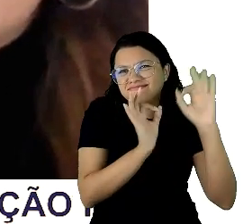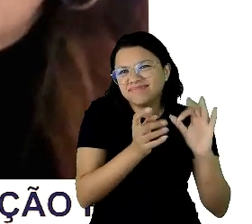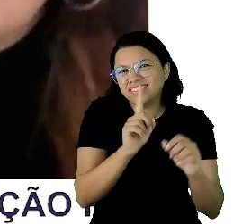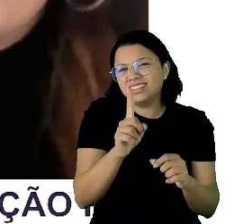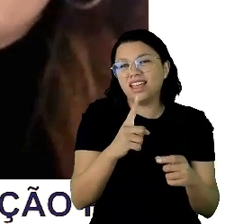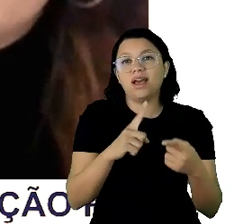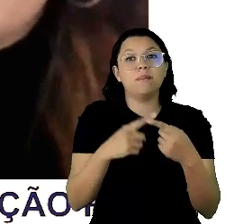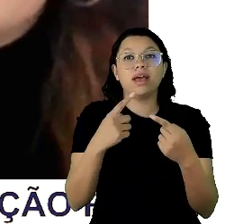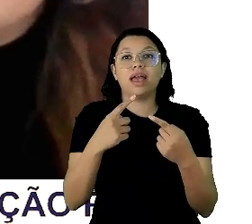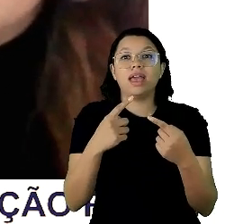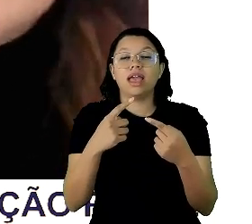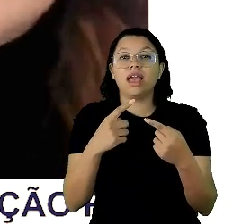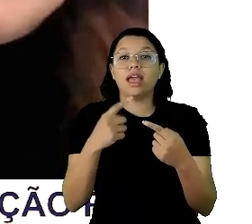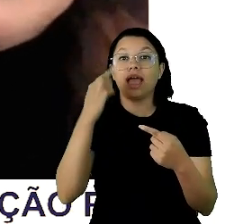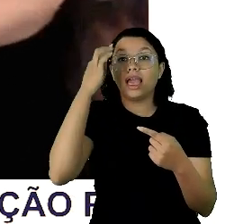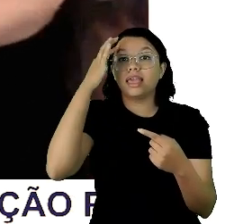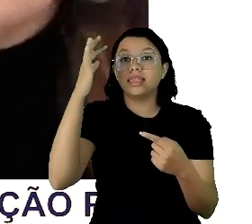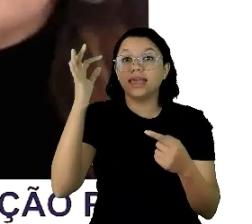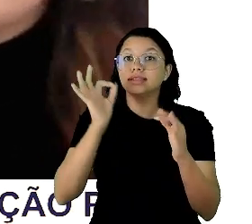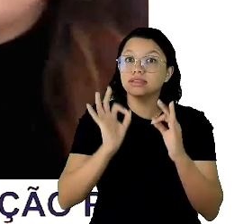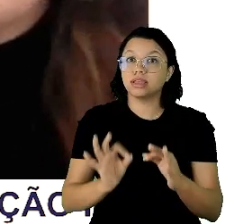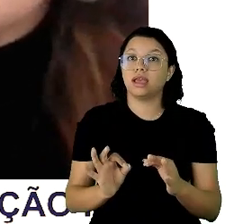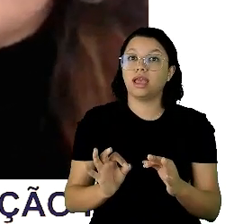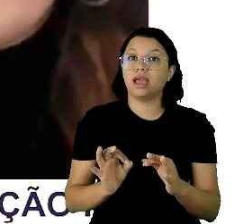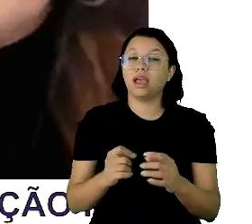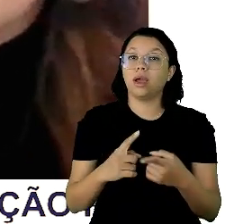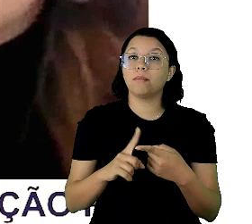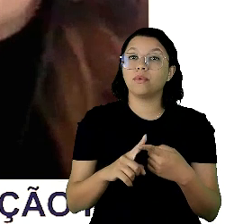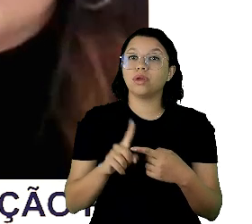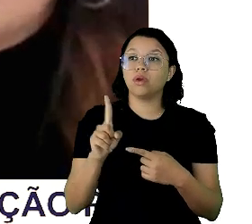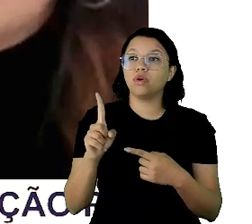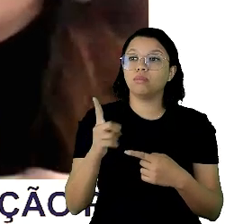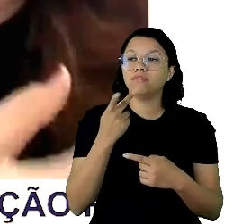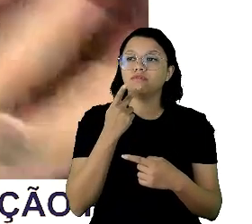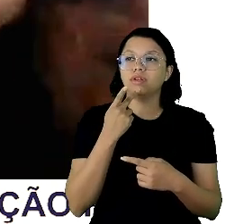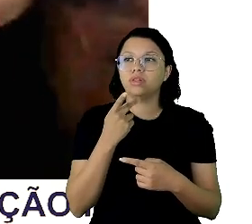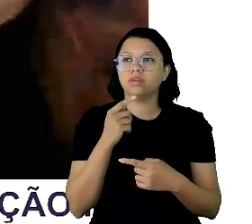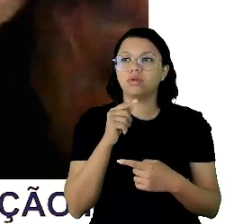delas comentou que o professor assediava, a outra falou, nossa, ele também me